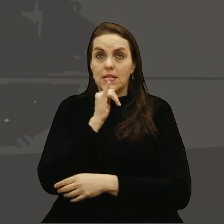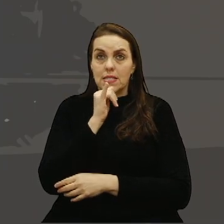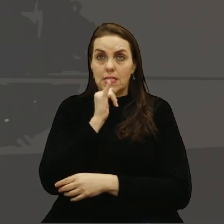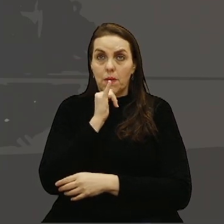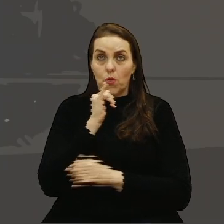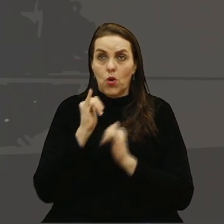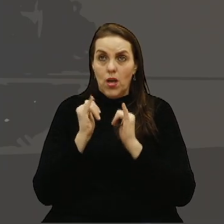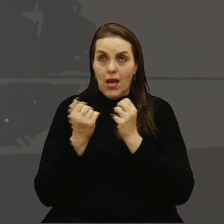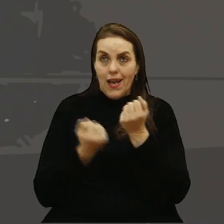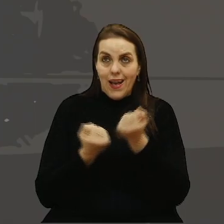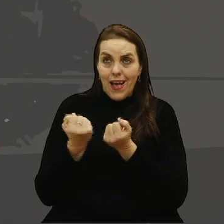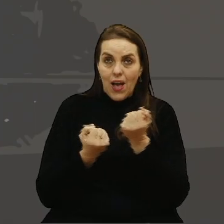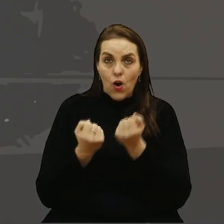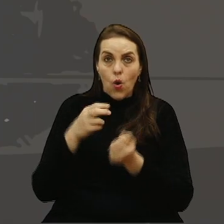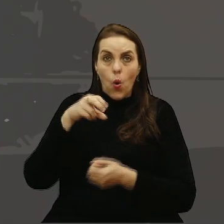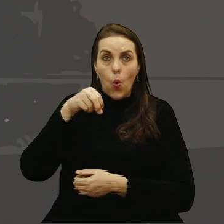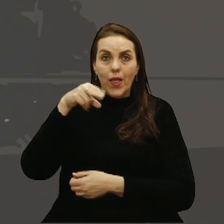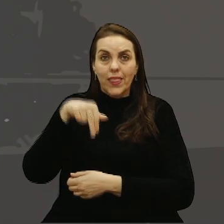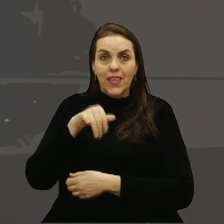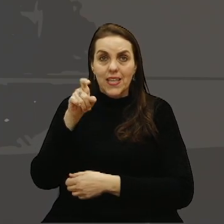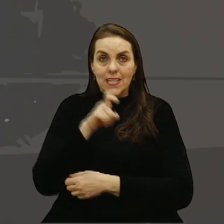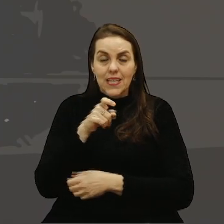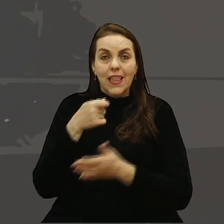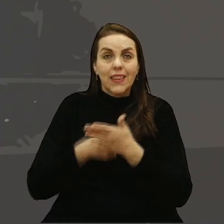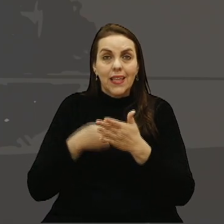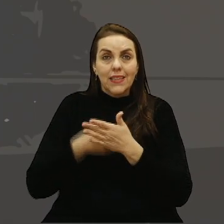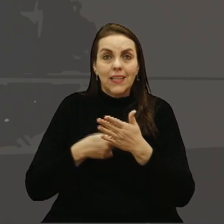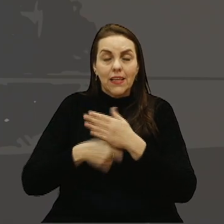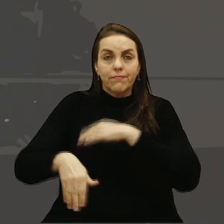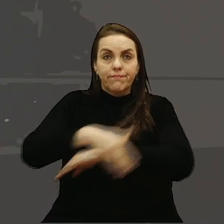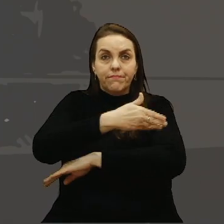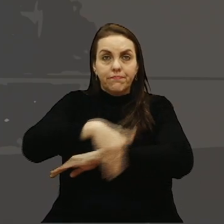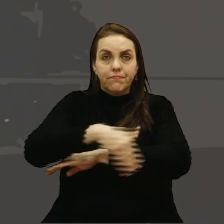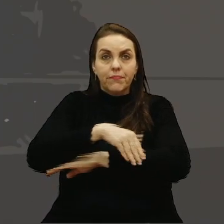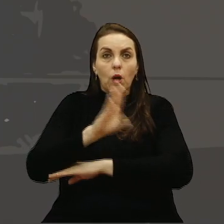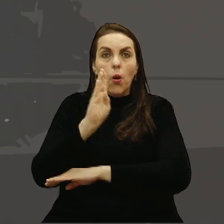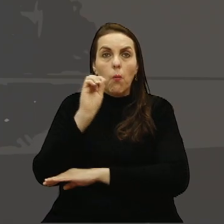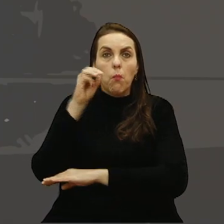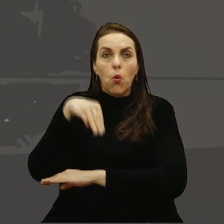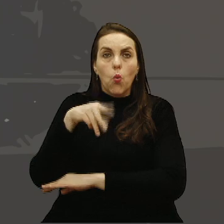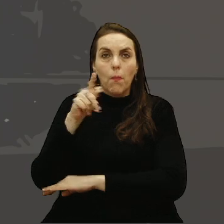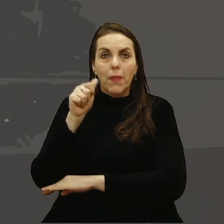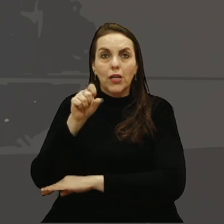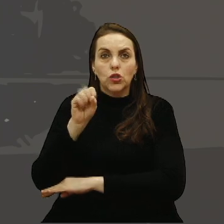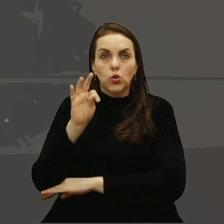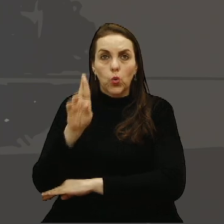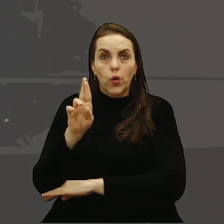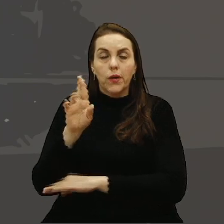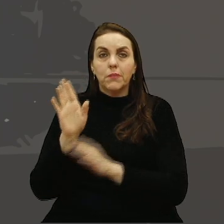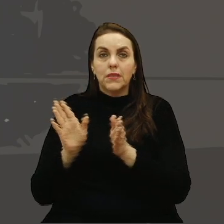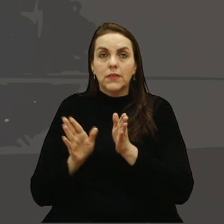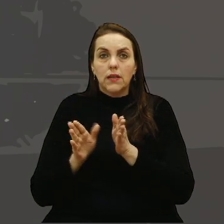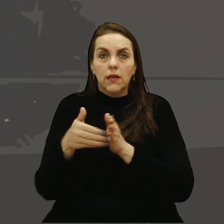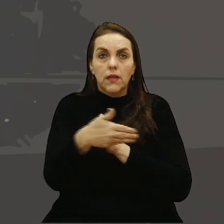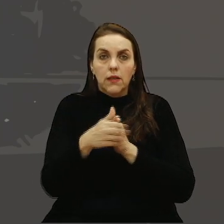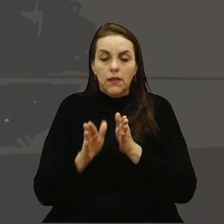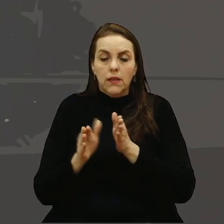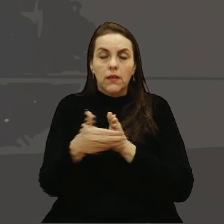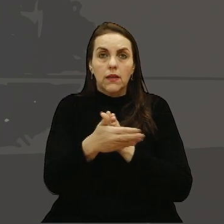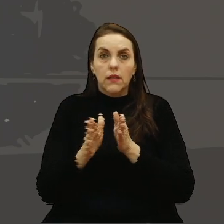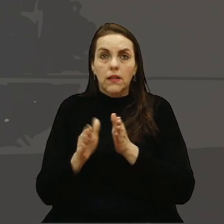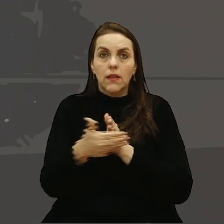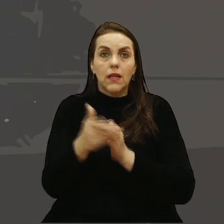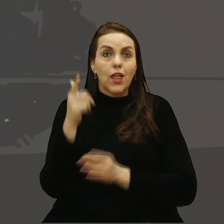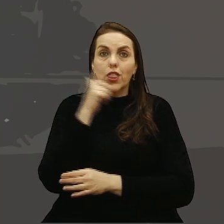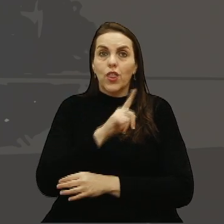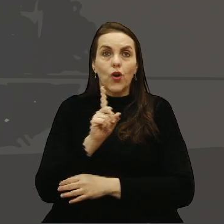Onix, né, que está tentando entrar na Avenida Bom Pastor e, em razão de ele ter que cortar a frente do outro, o outro carro não consegue acessar